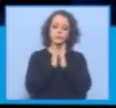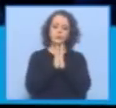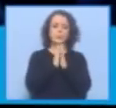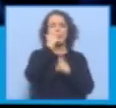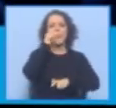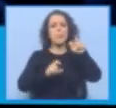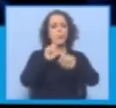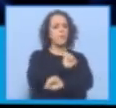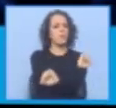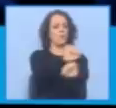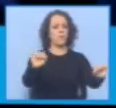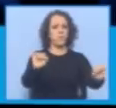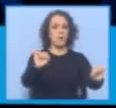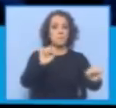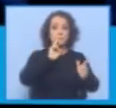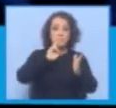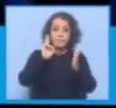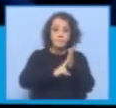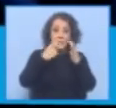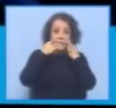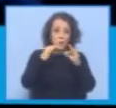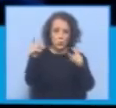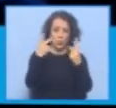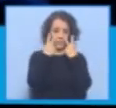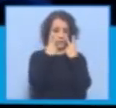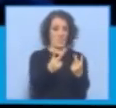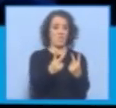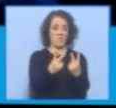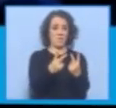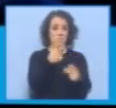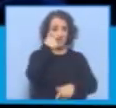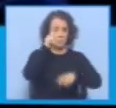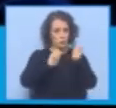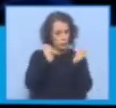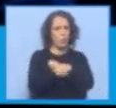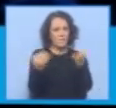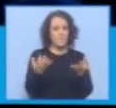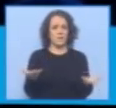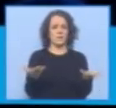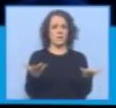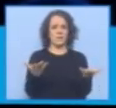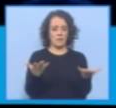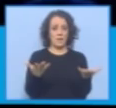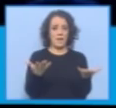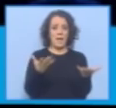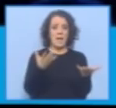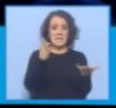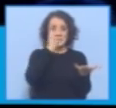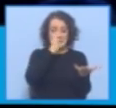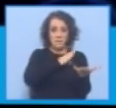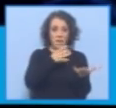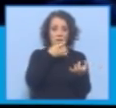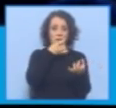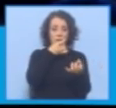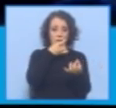popular, quando é genuína, tu vês as pessoas que mudam. Porque quem se deixa topar